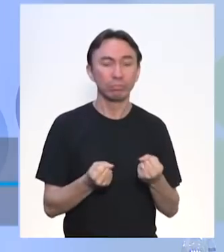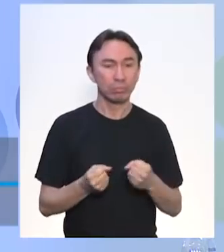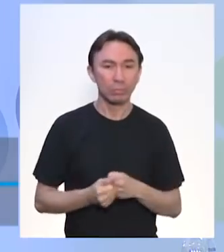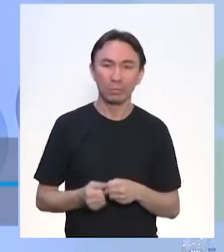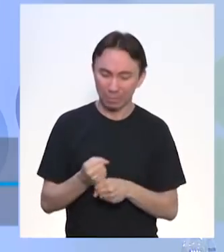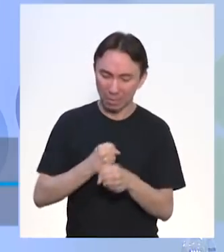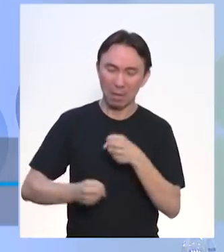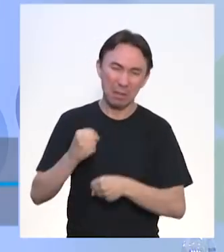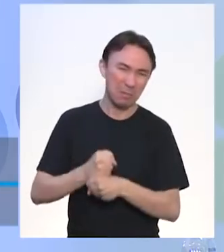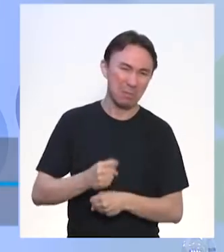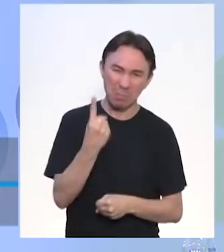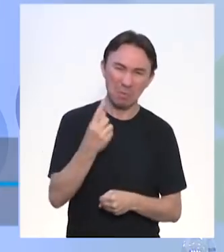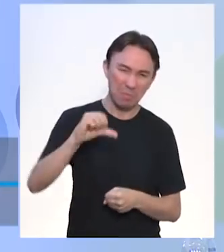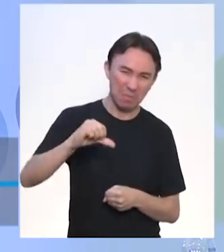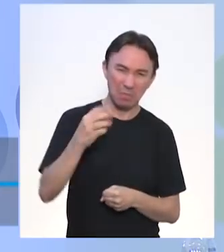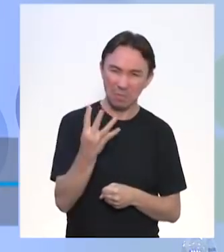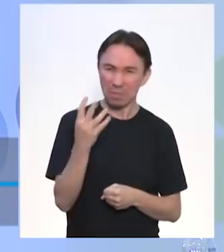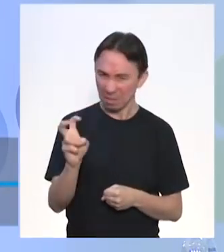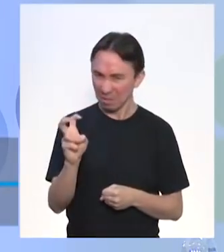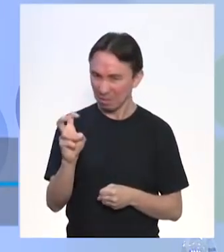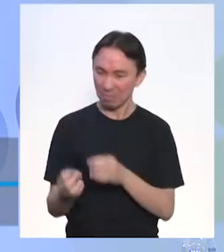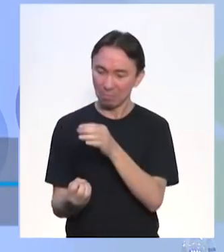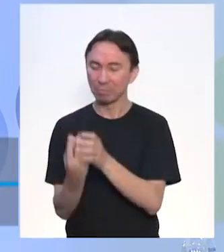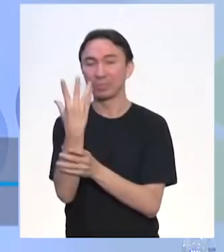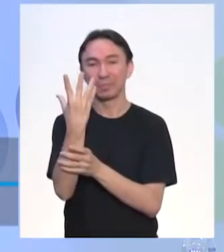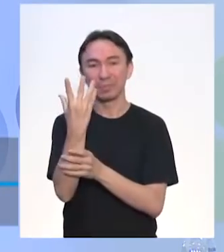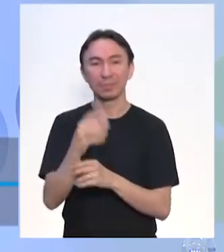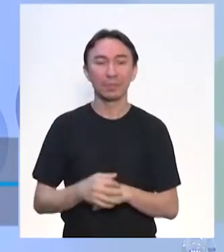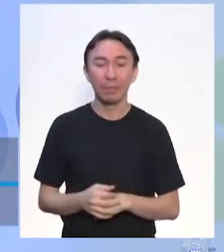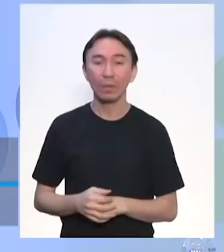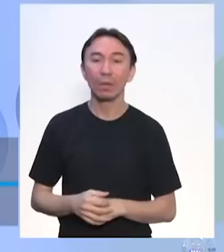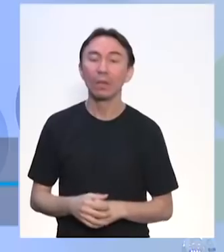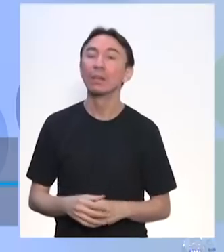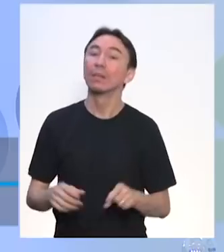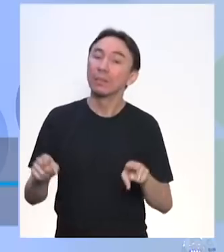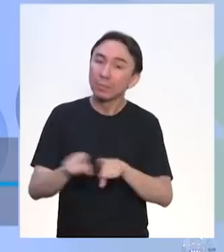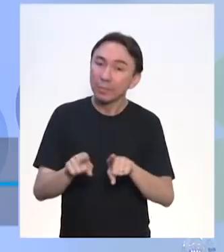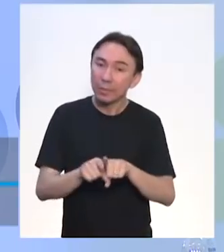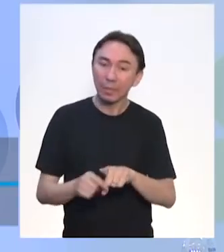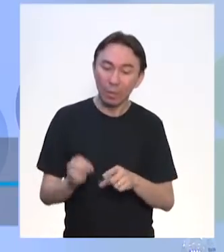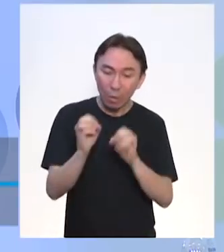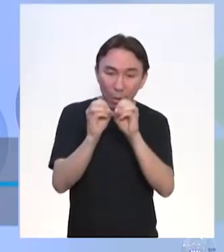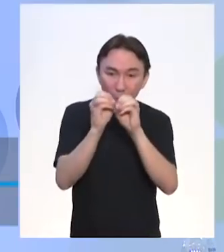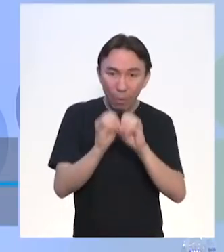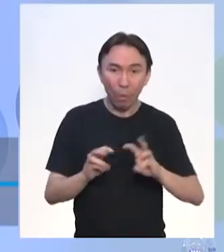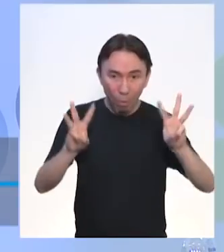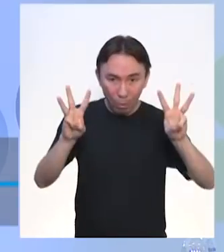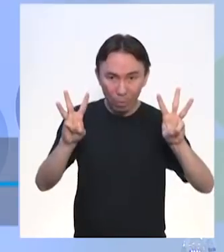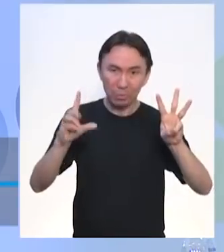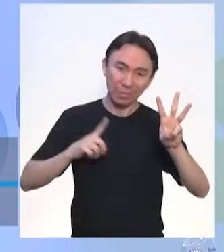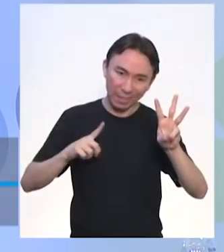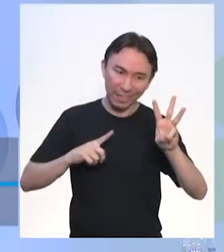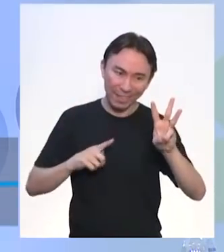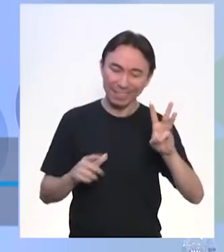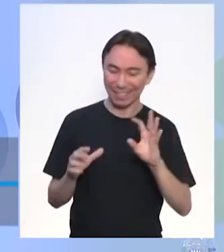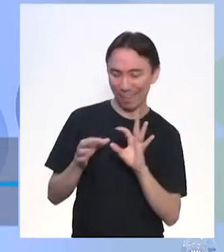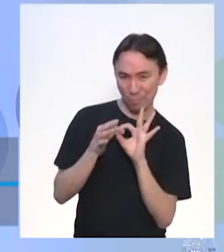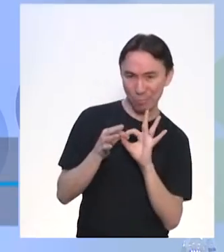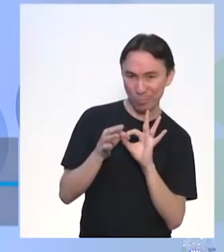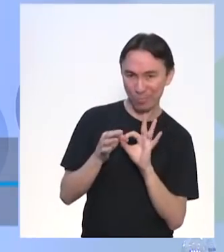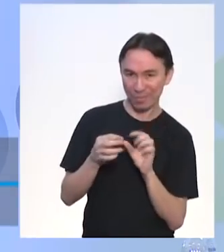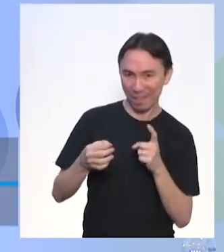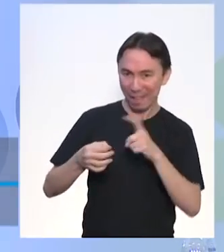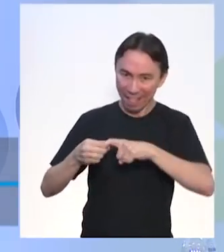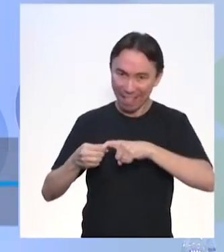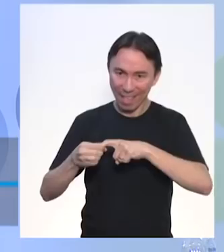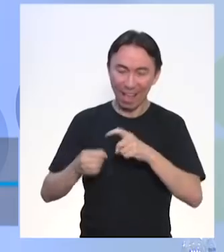1945, e que pelo braço, da ONU chamada Unesco, que cuida de educação, ciência e cultura. Então, esses